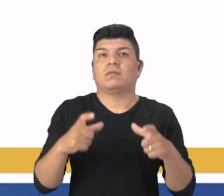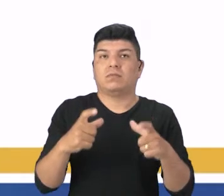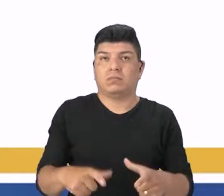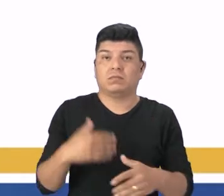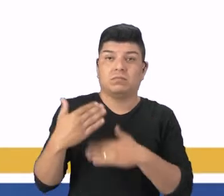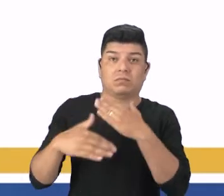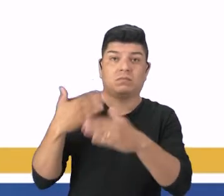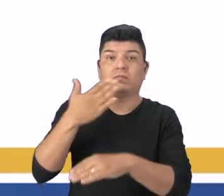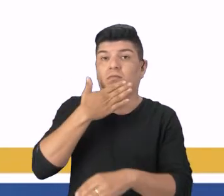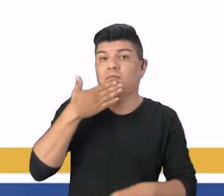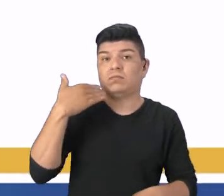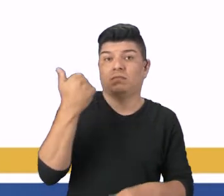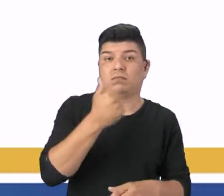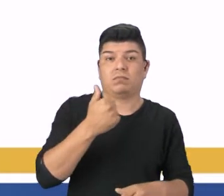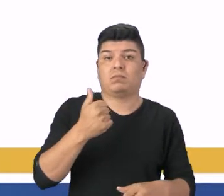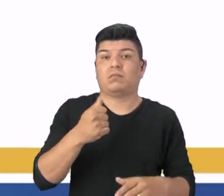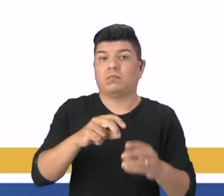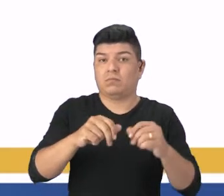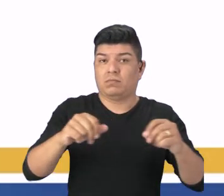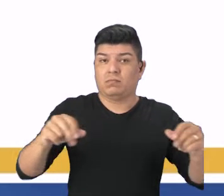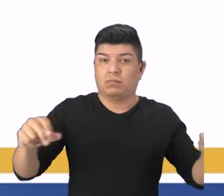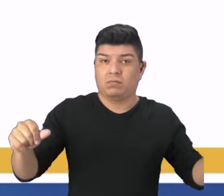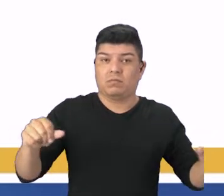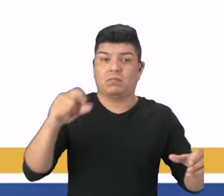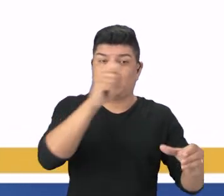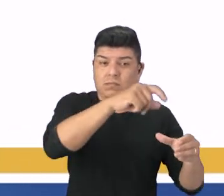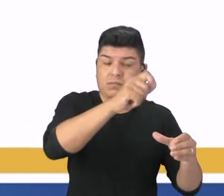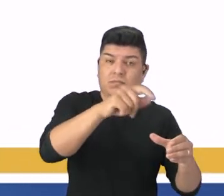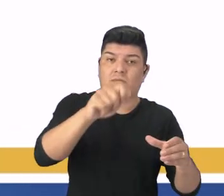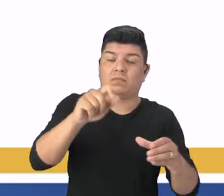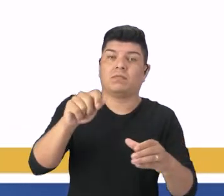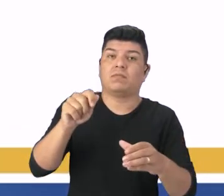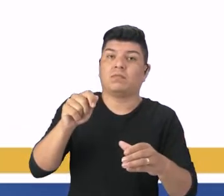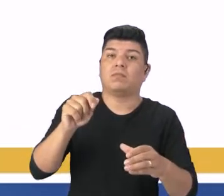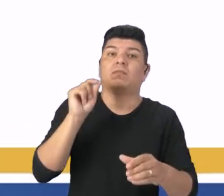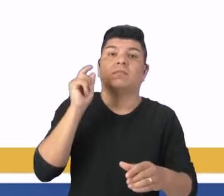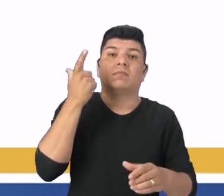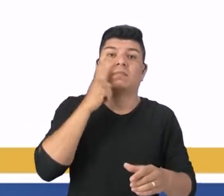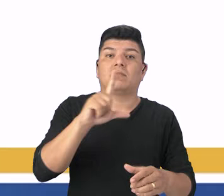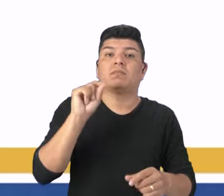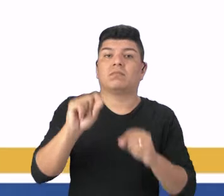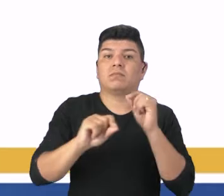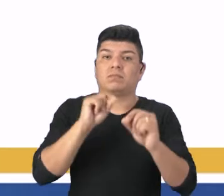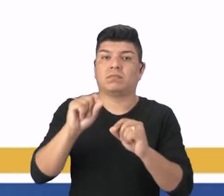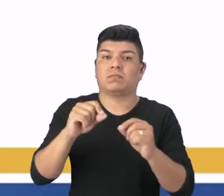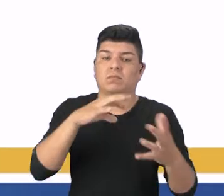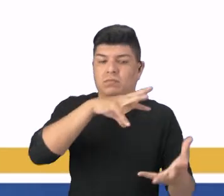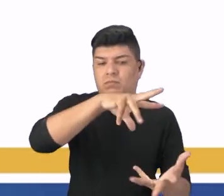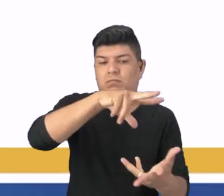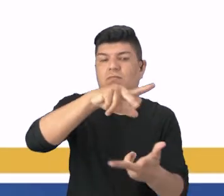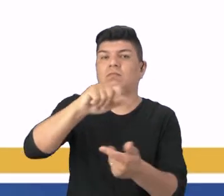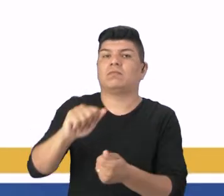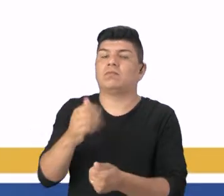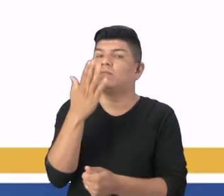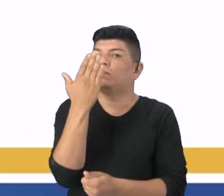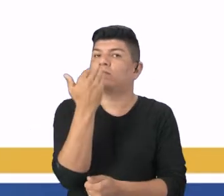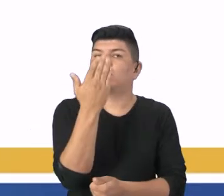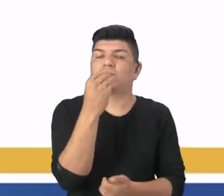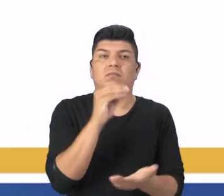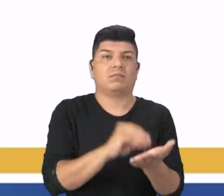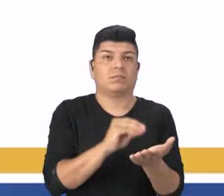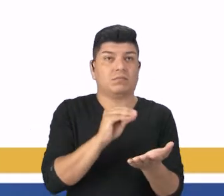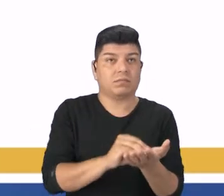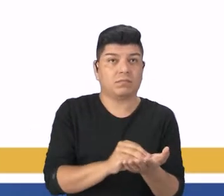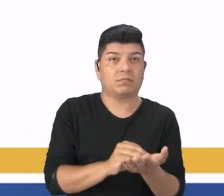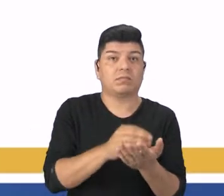nas melhores terras, que são cultivadas para dar conta da grande demanda mundial de alimentos. Para você